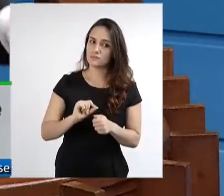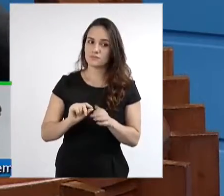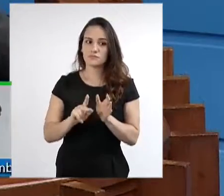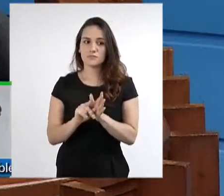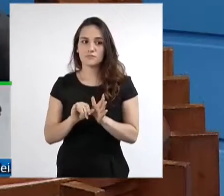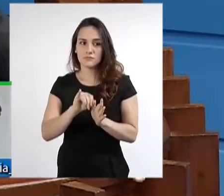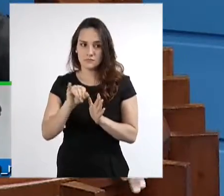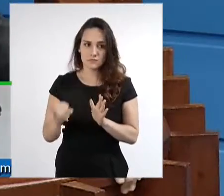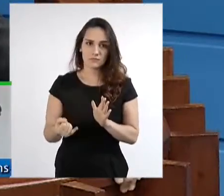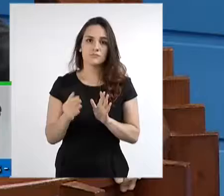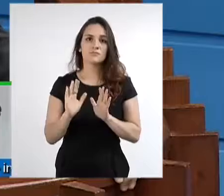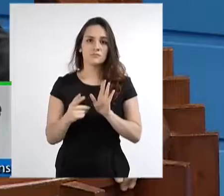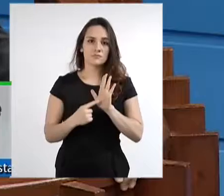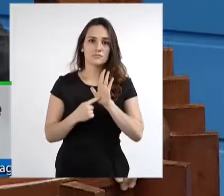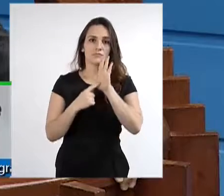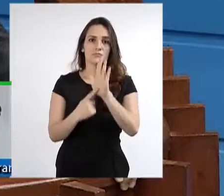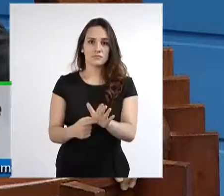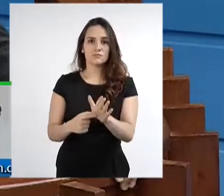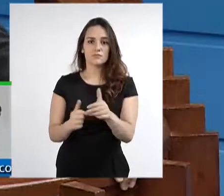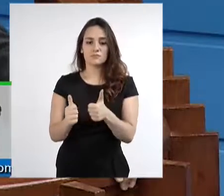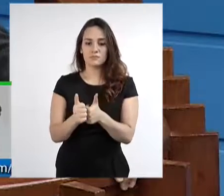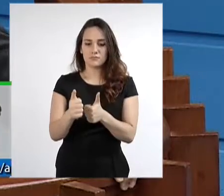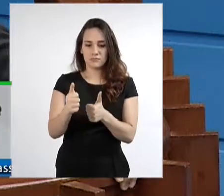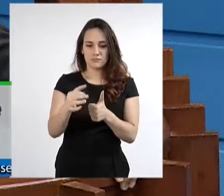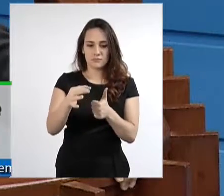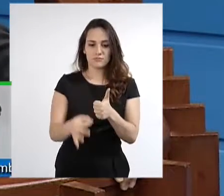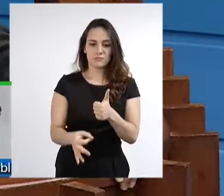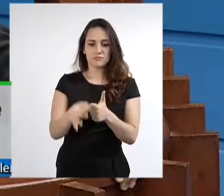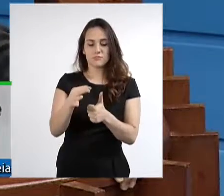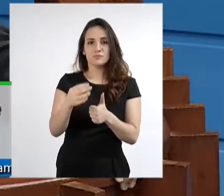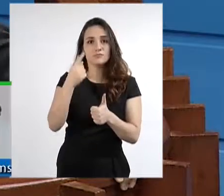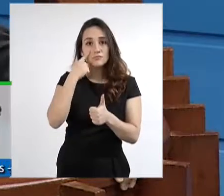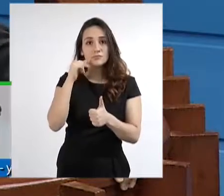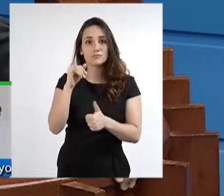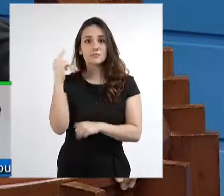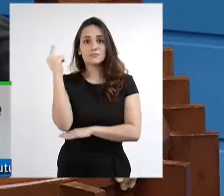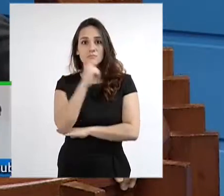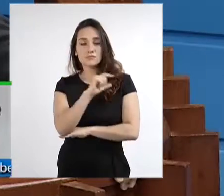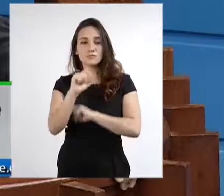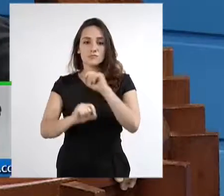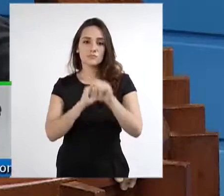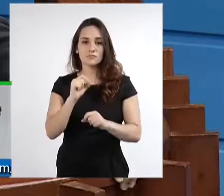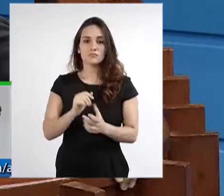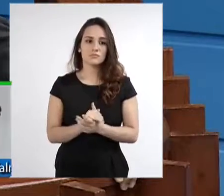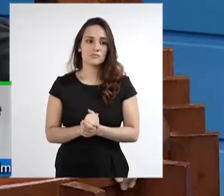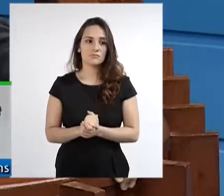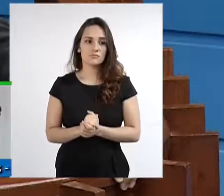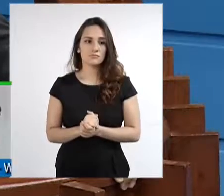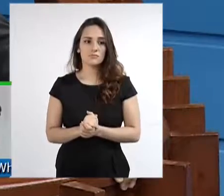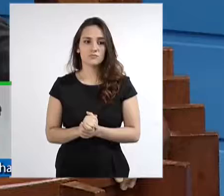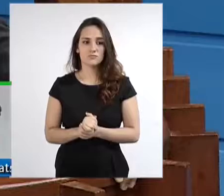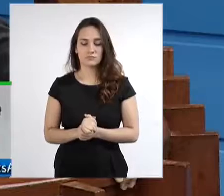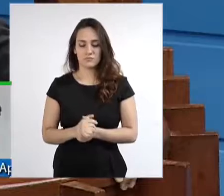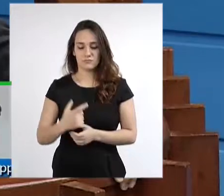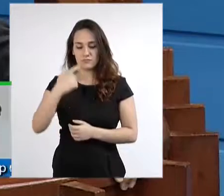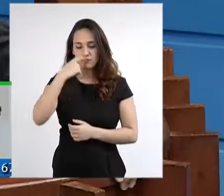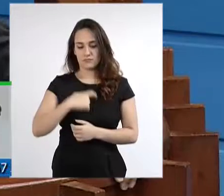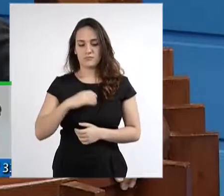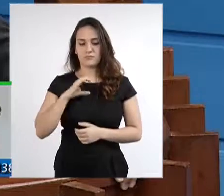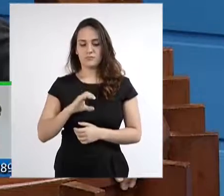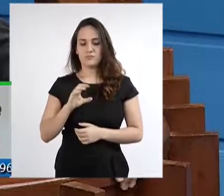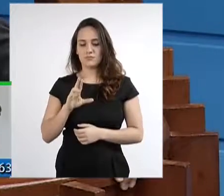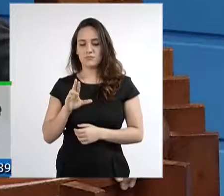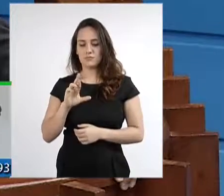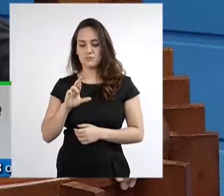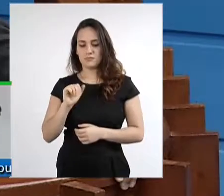apresentamos para o Tribunal de Justiça, para que se possa ter a figura do curador